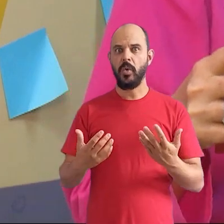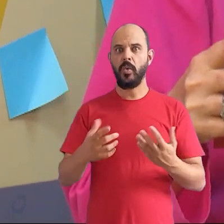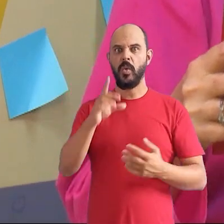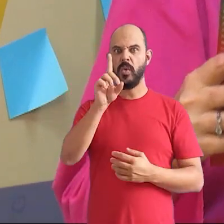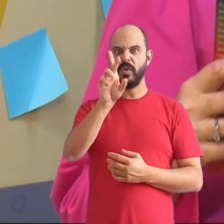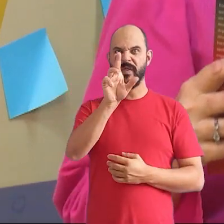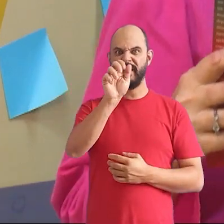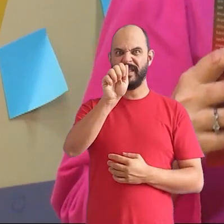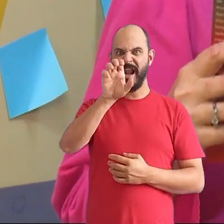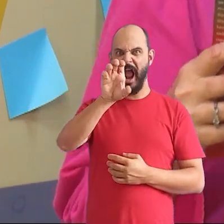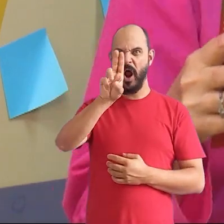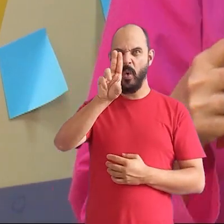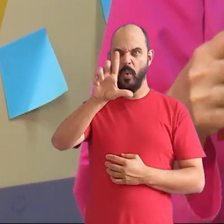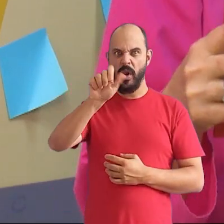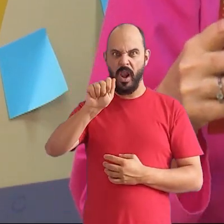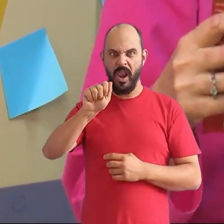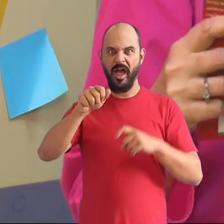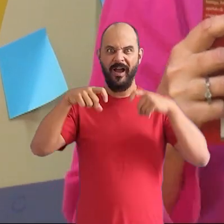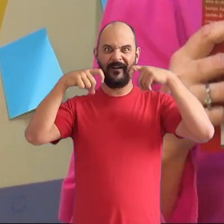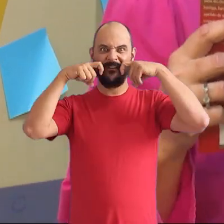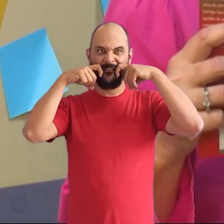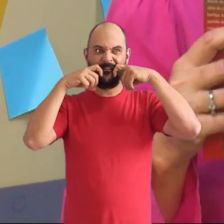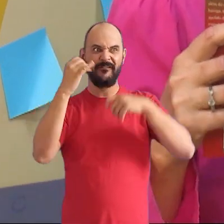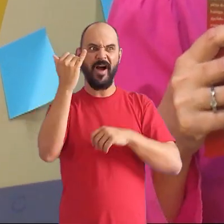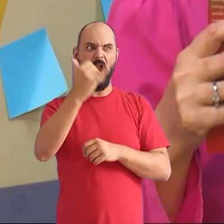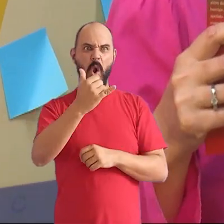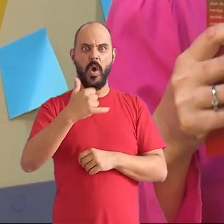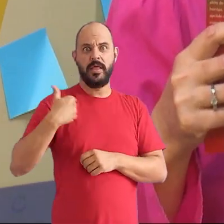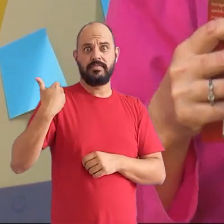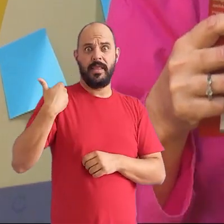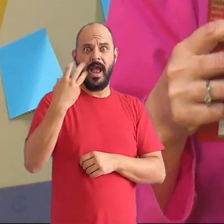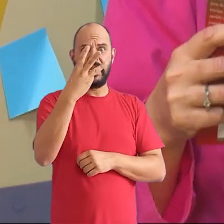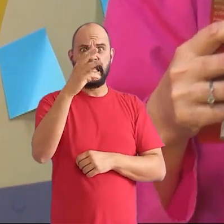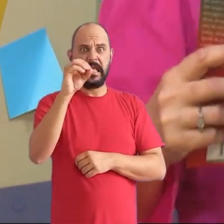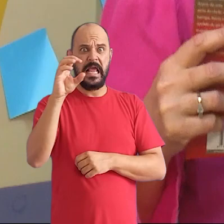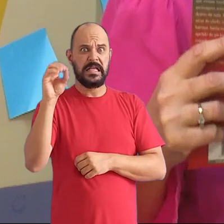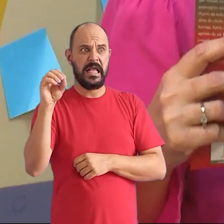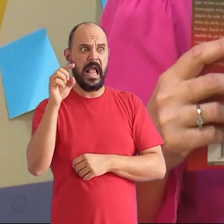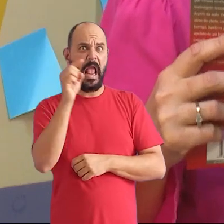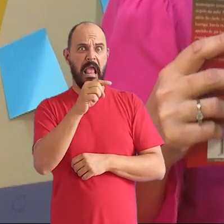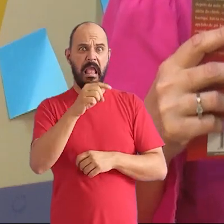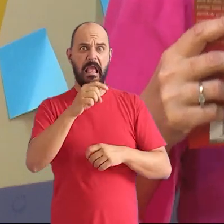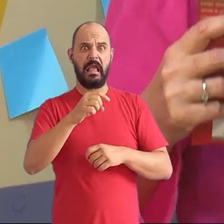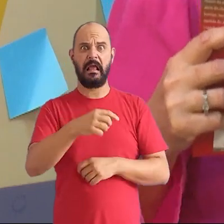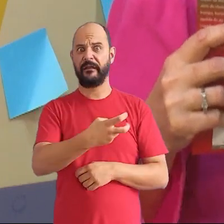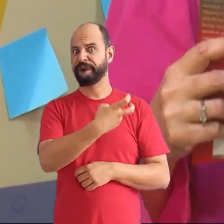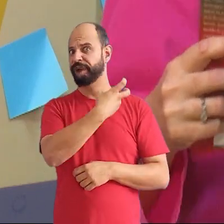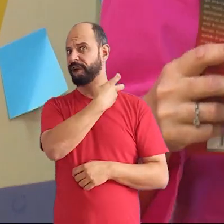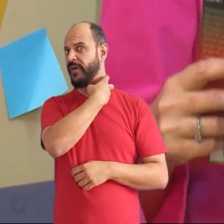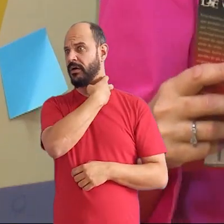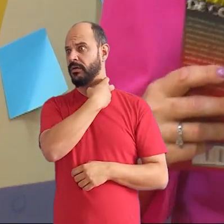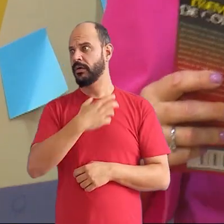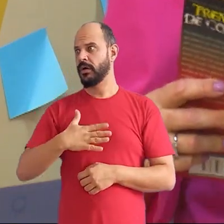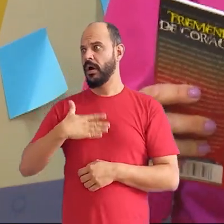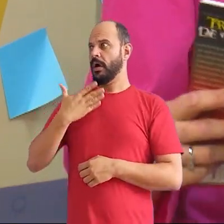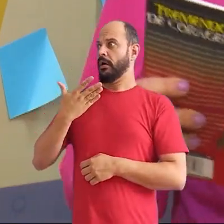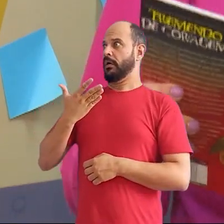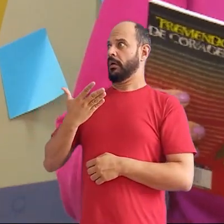Aí, o Conde Drácula revelou que tinha mais de 300 anos e era um vampiro.